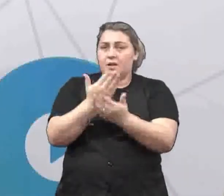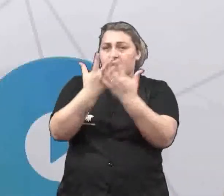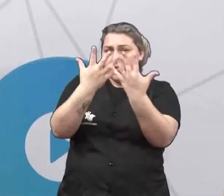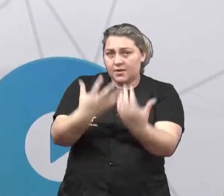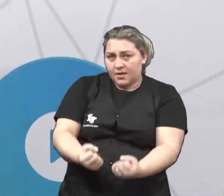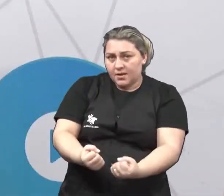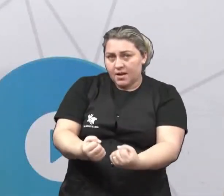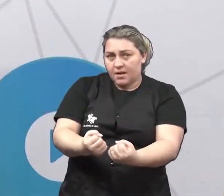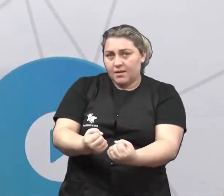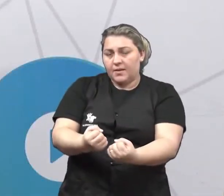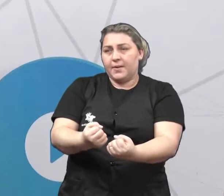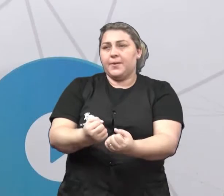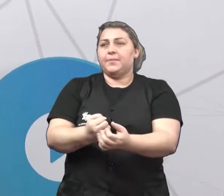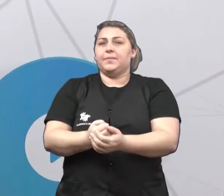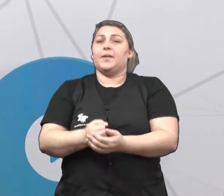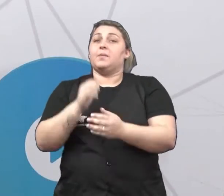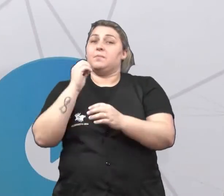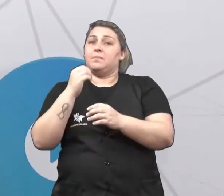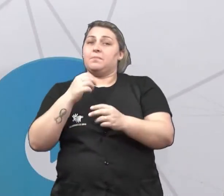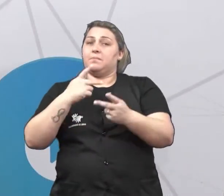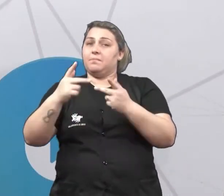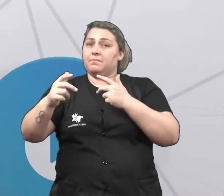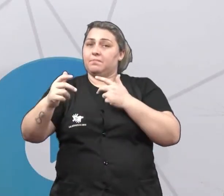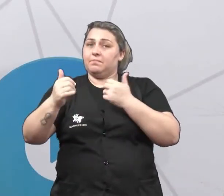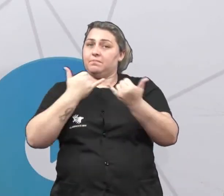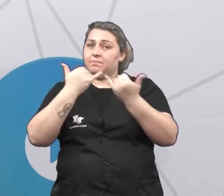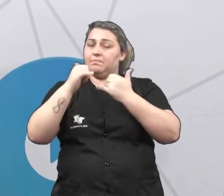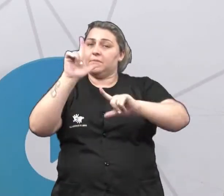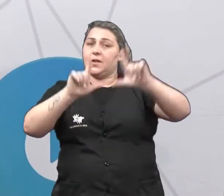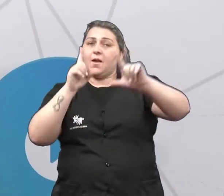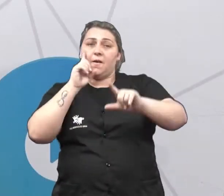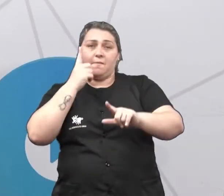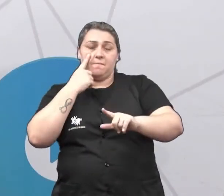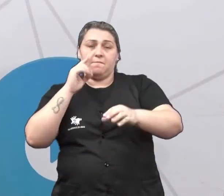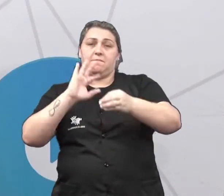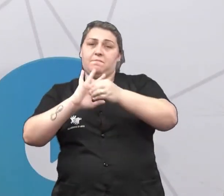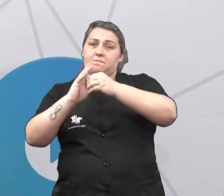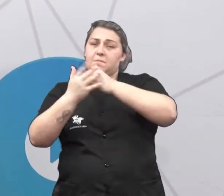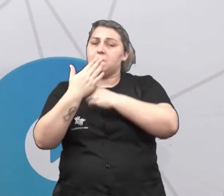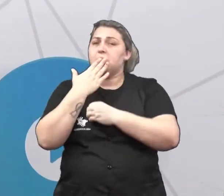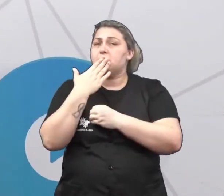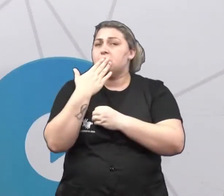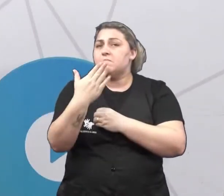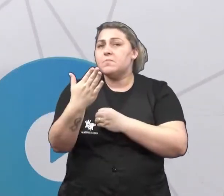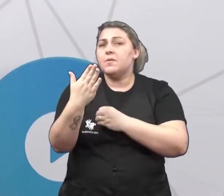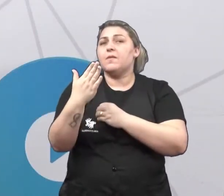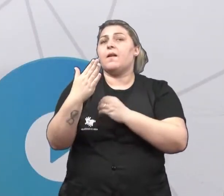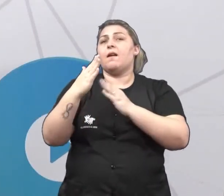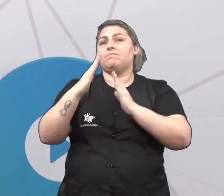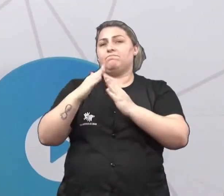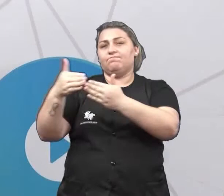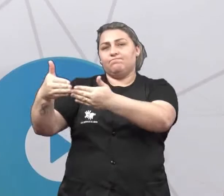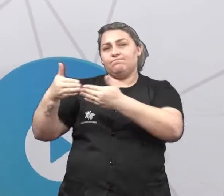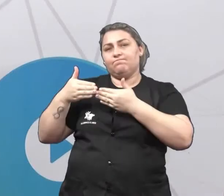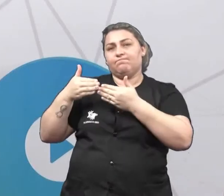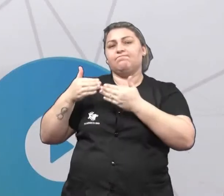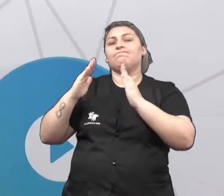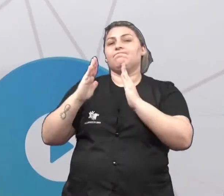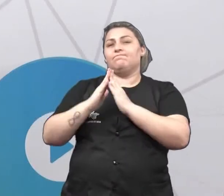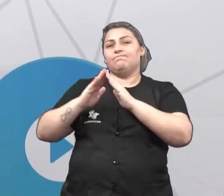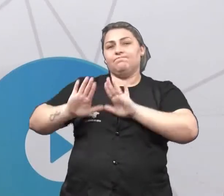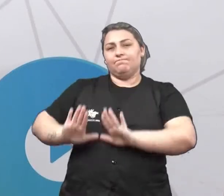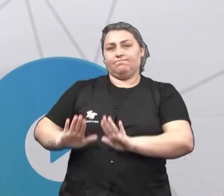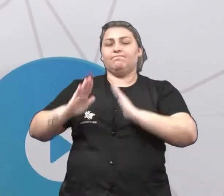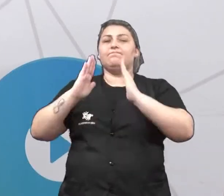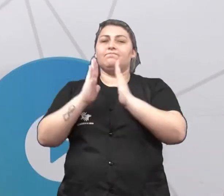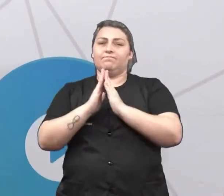alguma coisa. Então, essa propaganda que a gente viu da questão do Covid aí era pedindo para que as pessoas ficassem em casa, né? Já que os médicos,